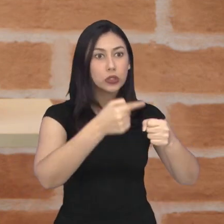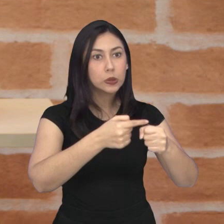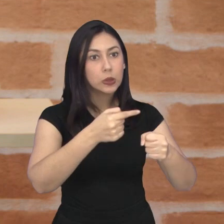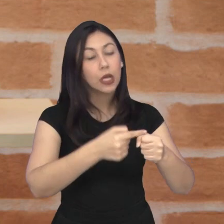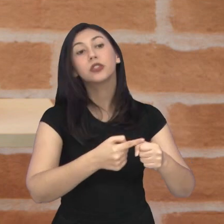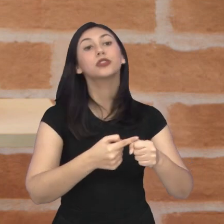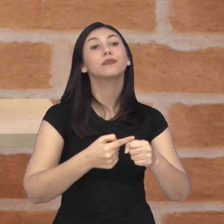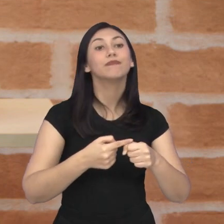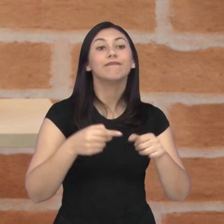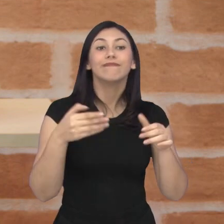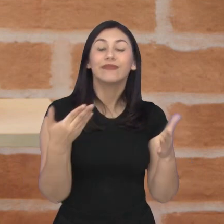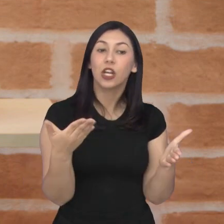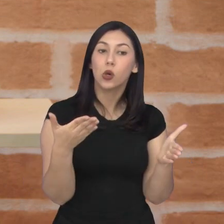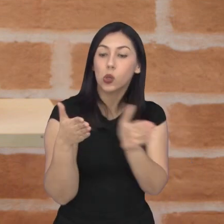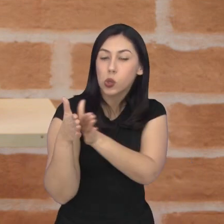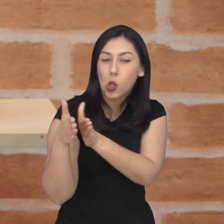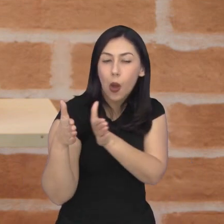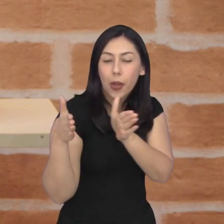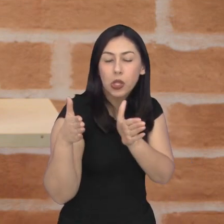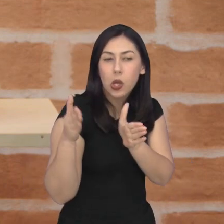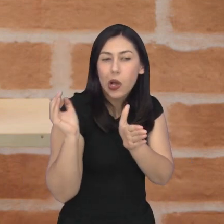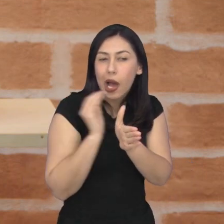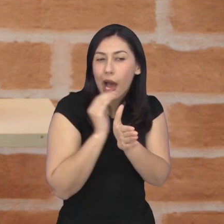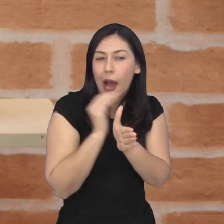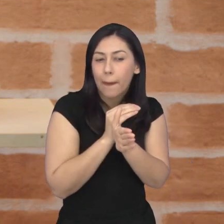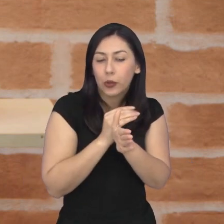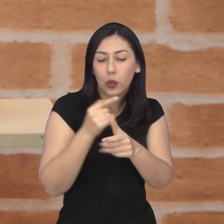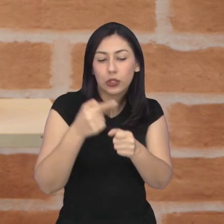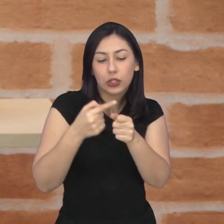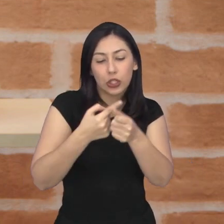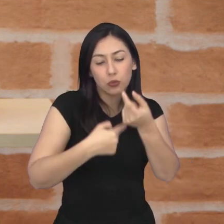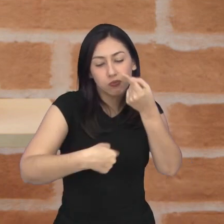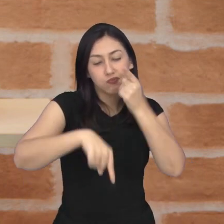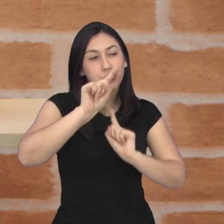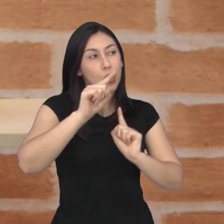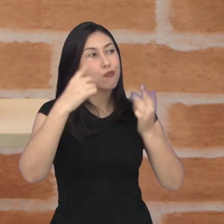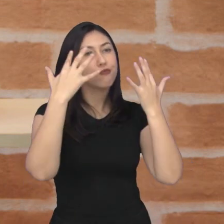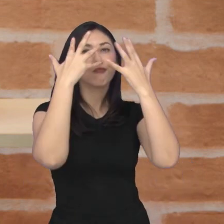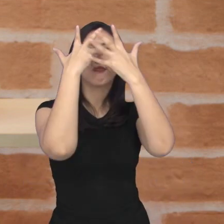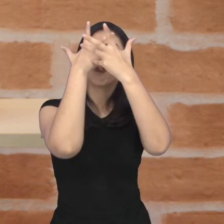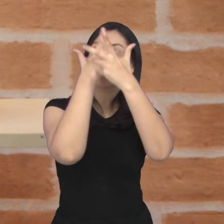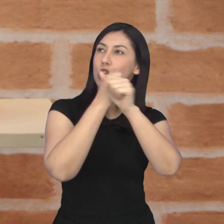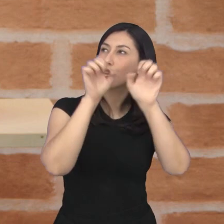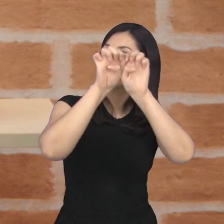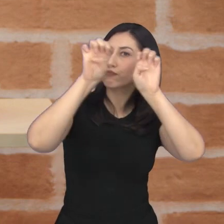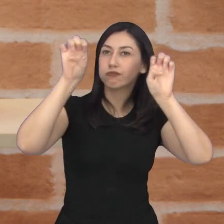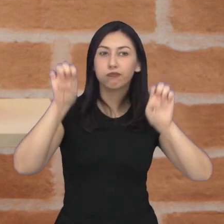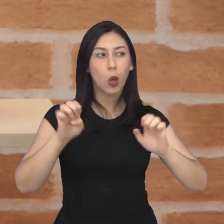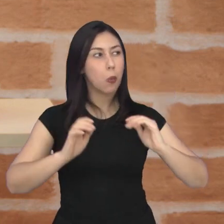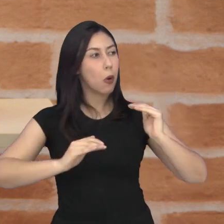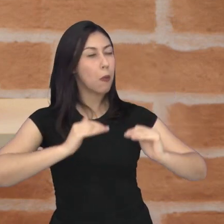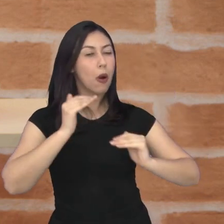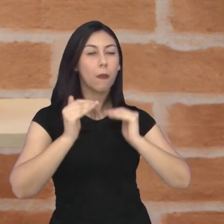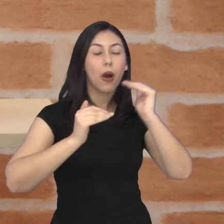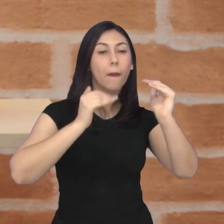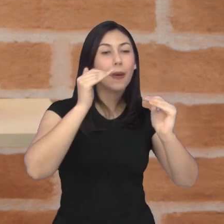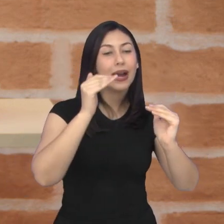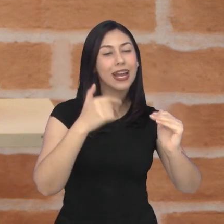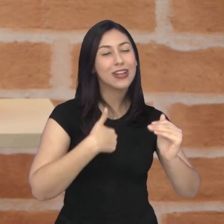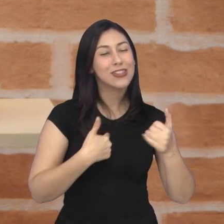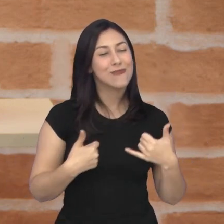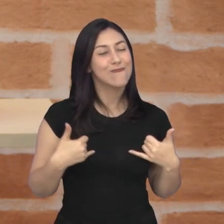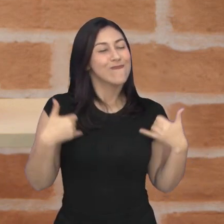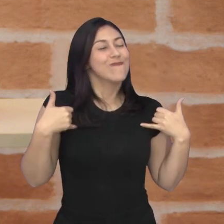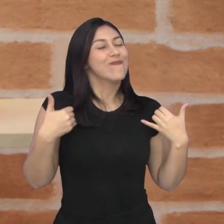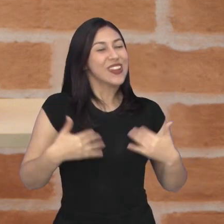em tão pouco tempo essa cidade está se tornando bonita, tem uma estrutura, uma expansão, uma evolução, né? Sim. Então eu tenho muito orgulho